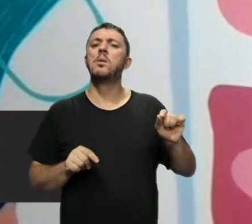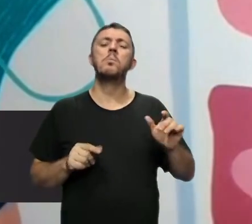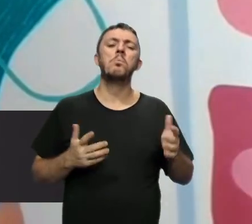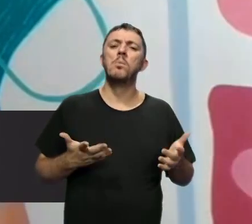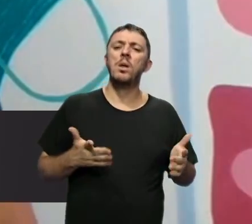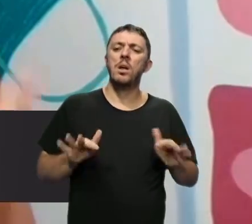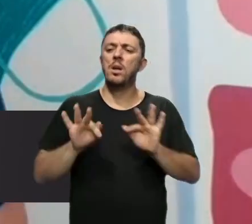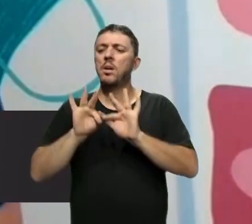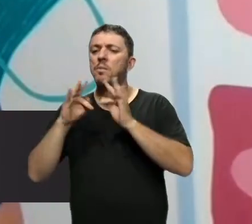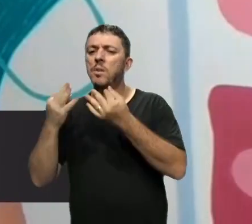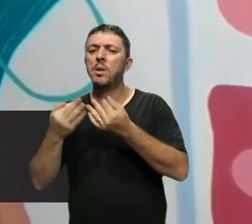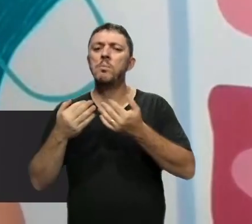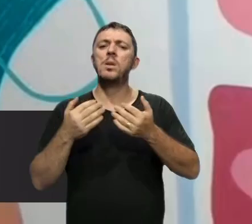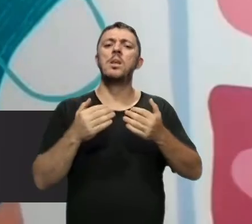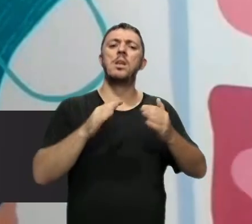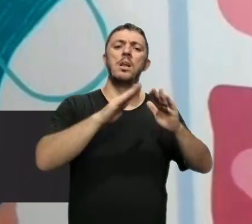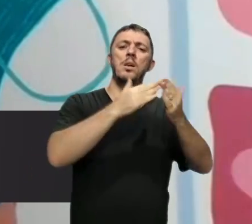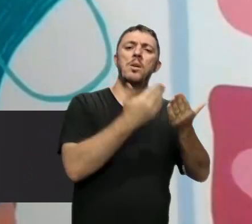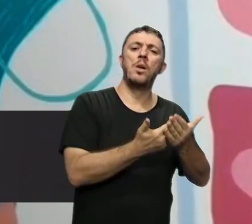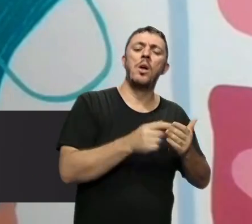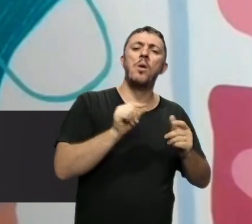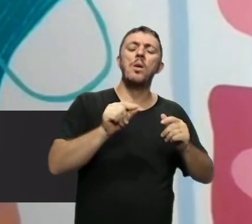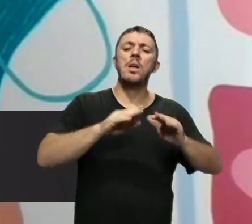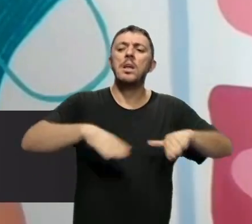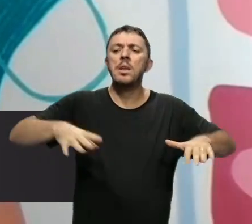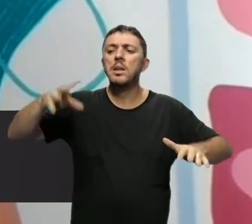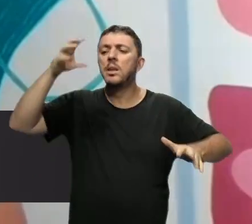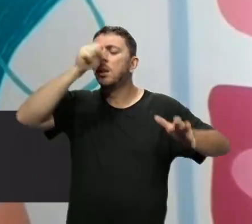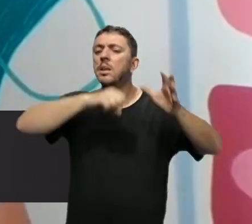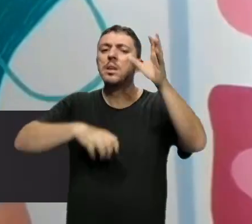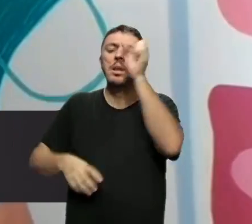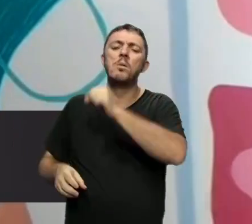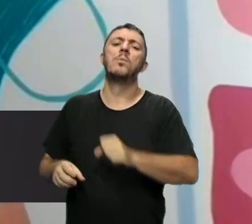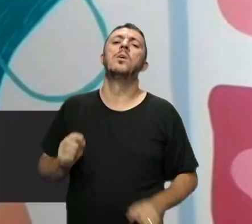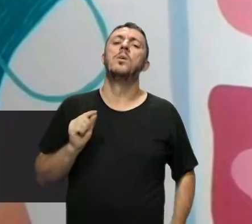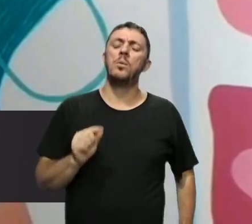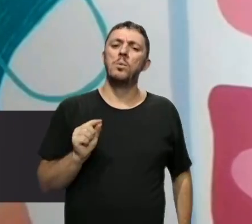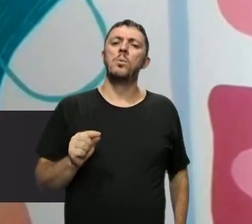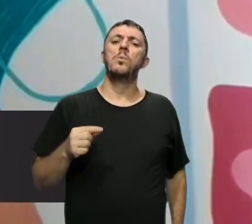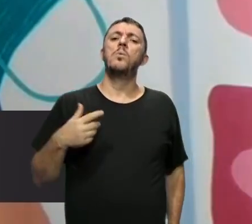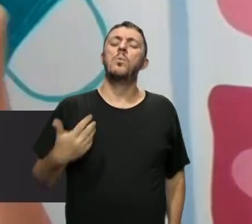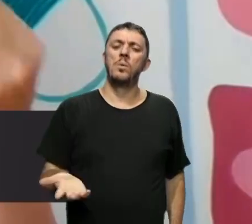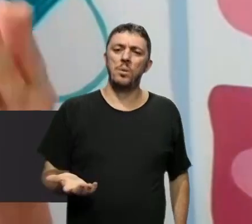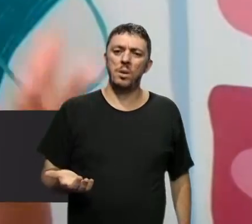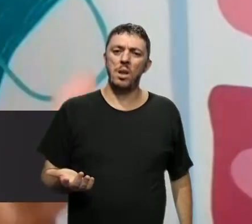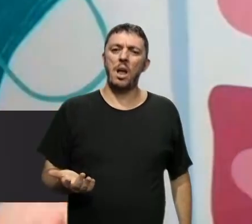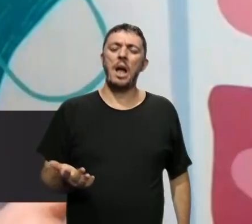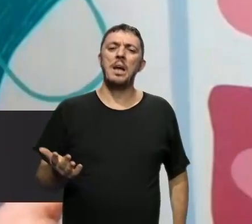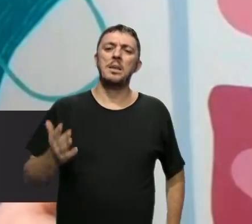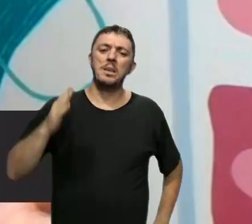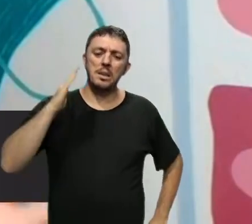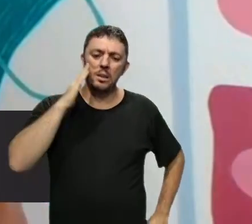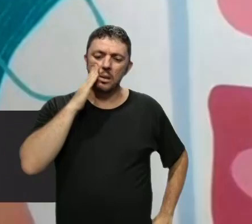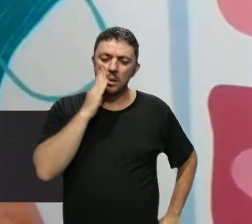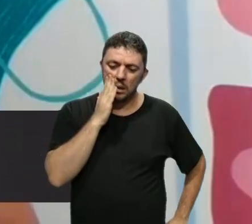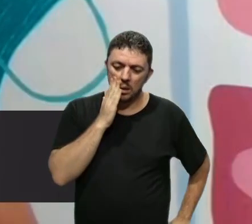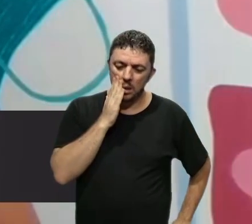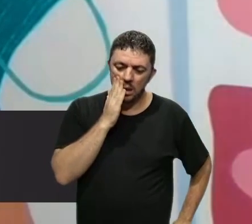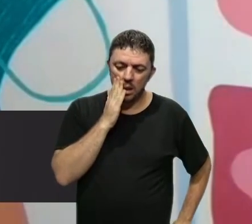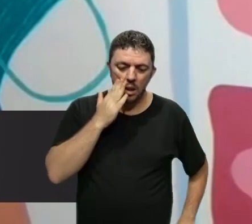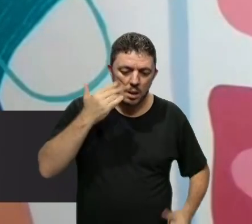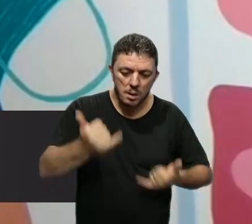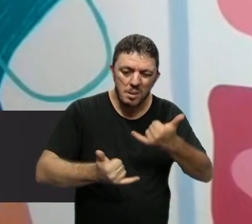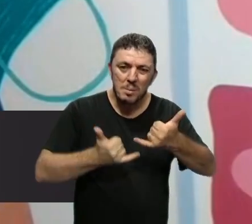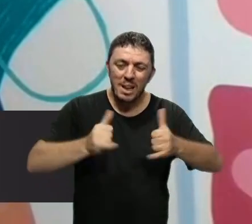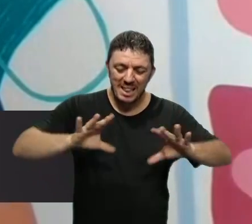comunidade escolar, elas precisam saber o que as crianças estão aprendendo. Né? Para além de eu fazer, de eu colocar as crianças brincando na lama porque